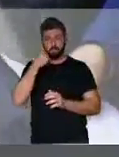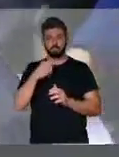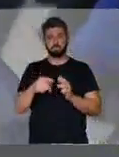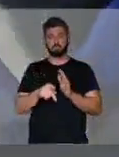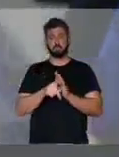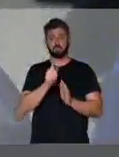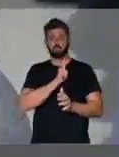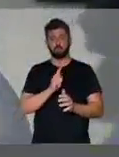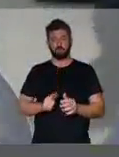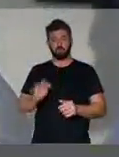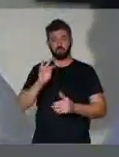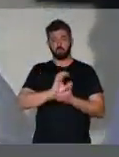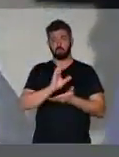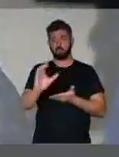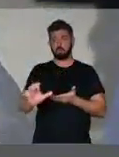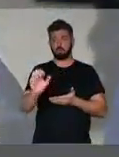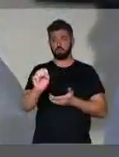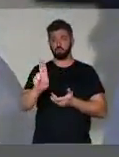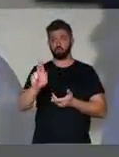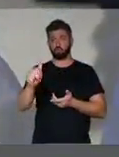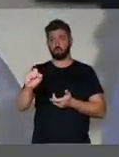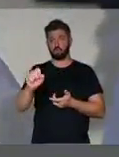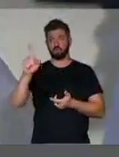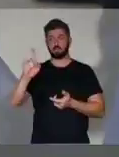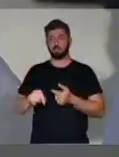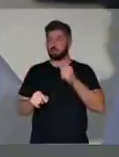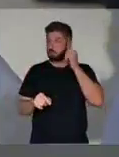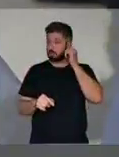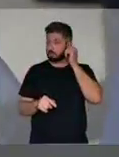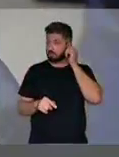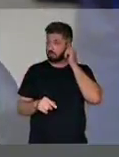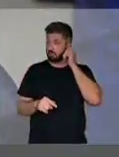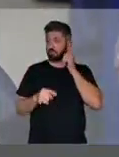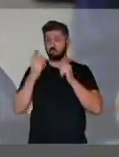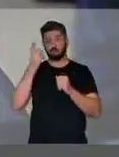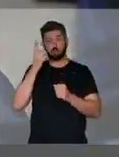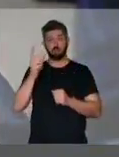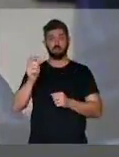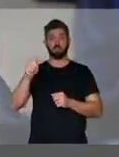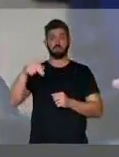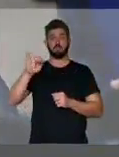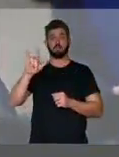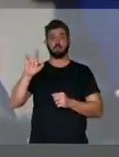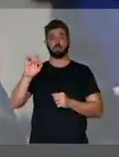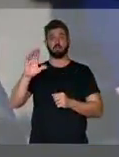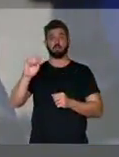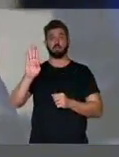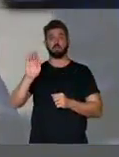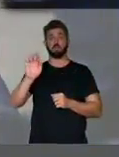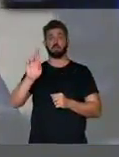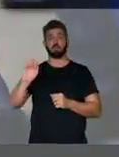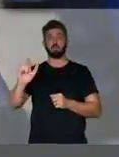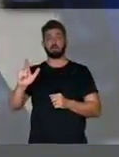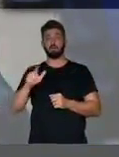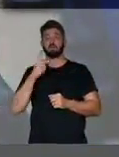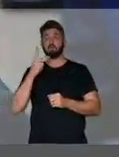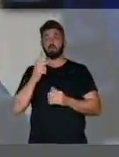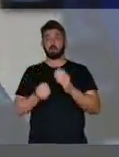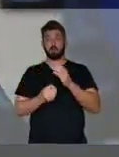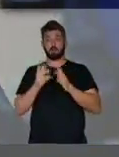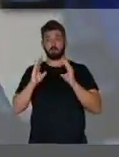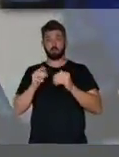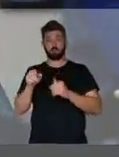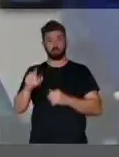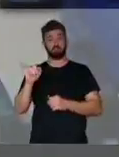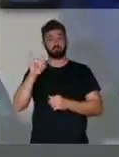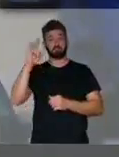União para o SUAS, uma PEC de origem do nosso querido deputado Danilo Cabral. Dizer que a instalação dessa comissão